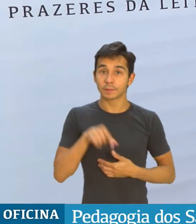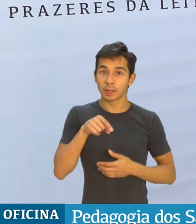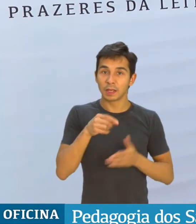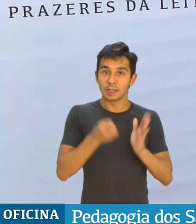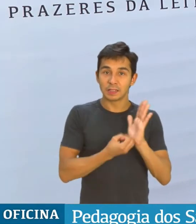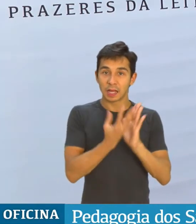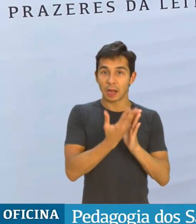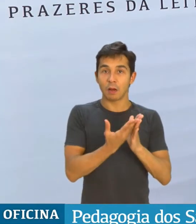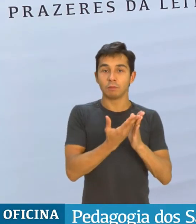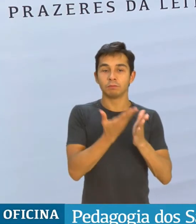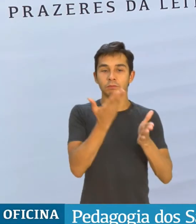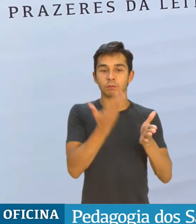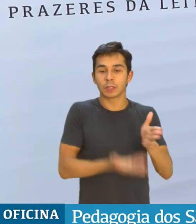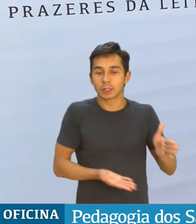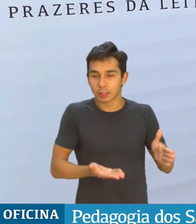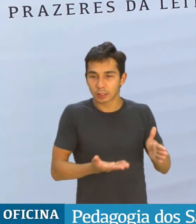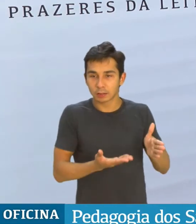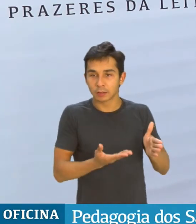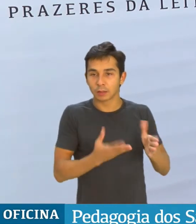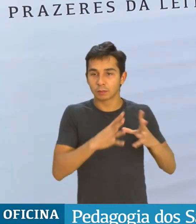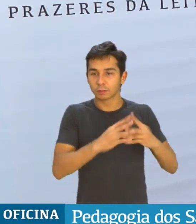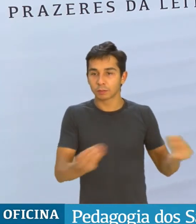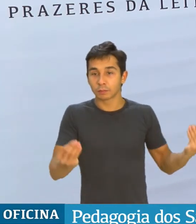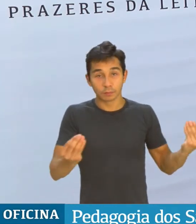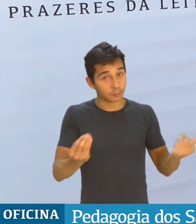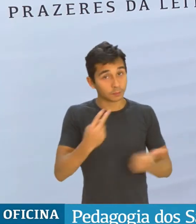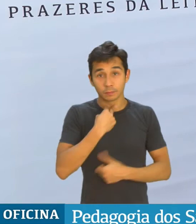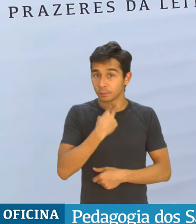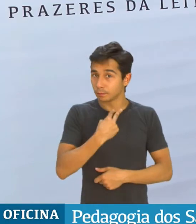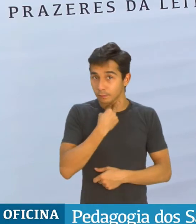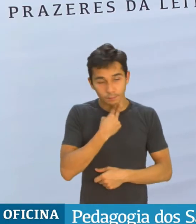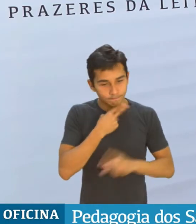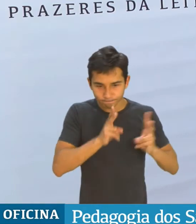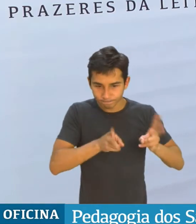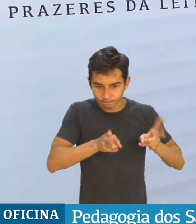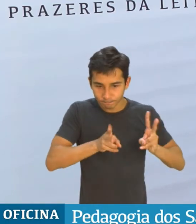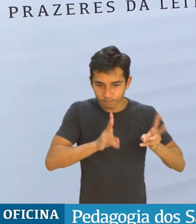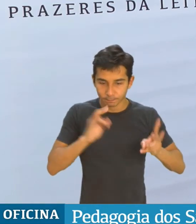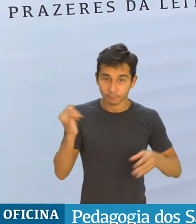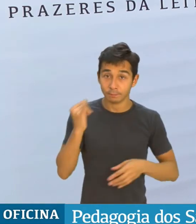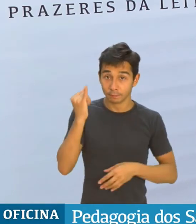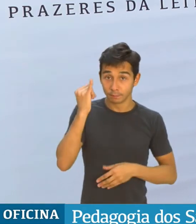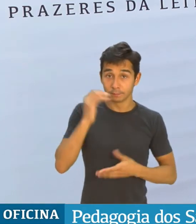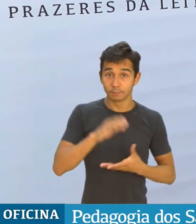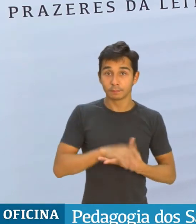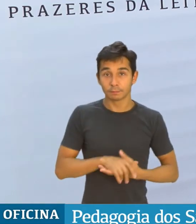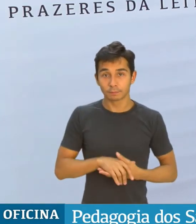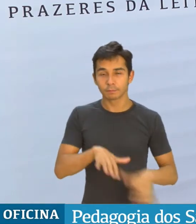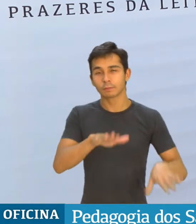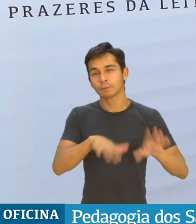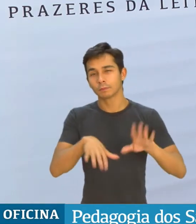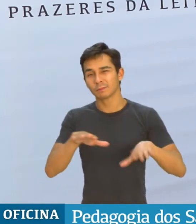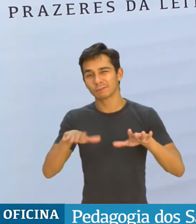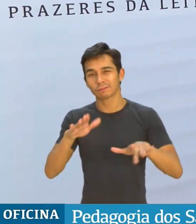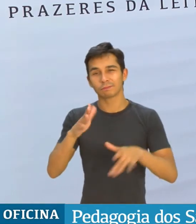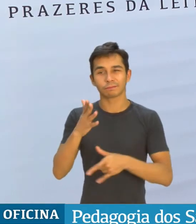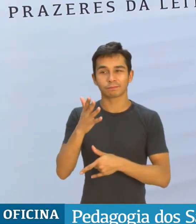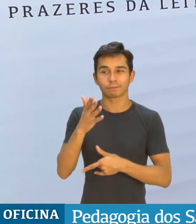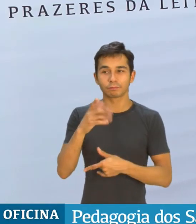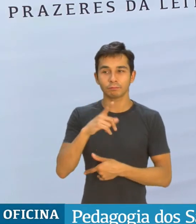se perder de qualquer forma. E quando a gente tem, muitas vezes, algumas cisões, né, por conta de alguns